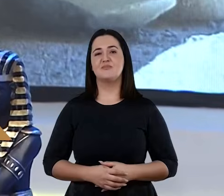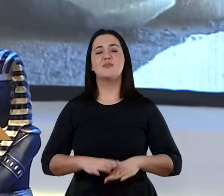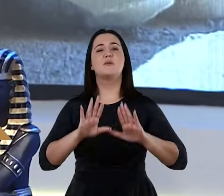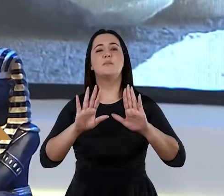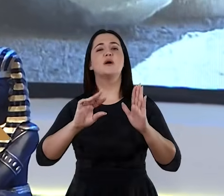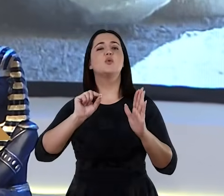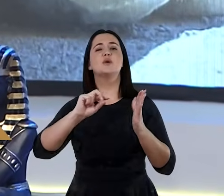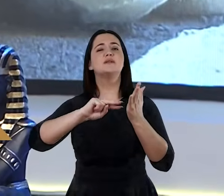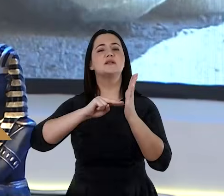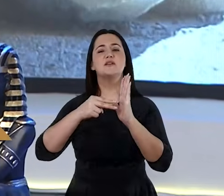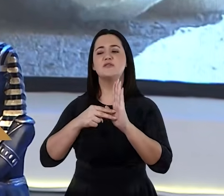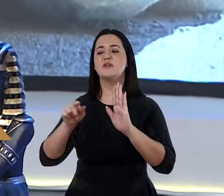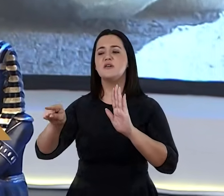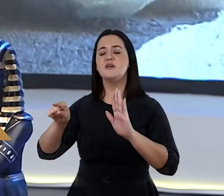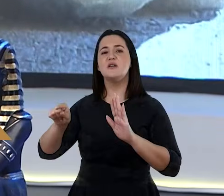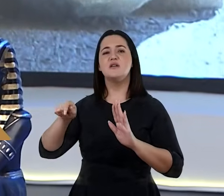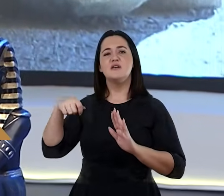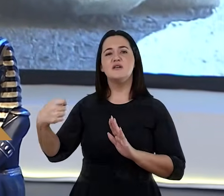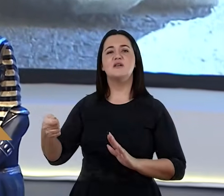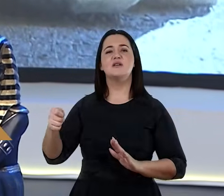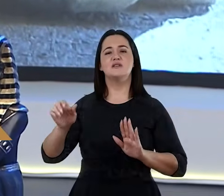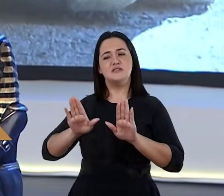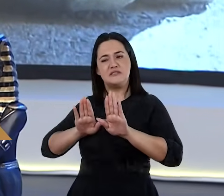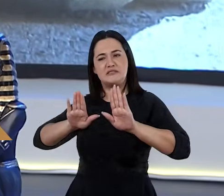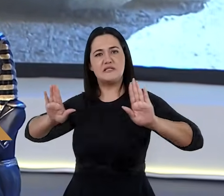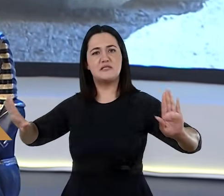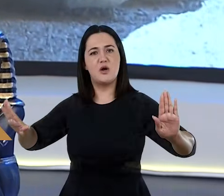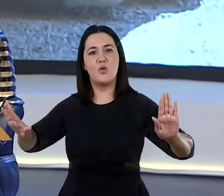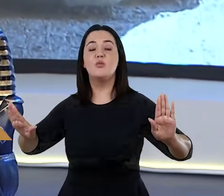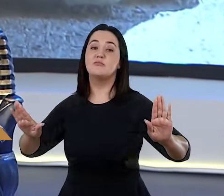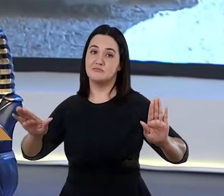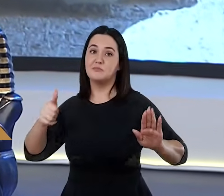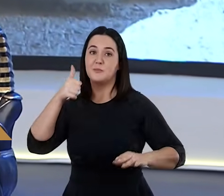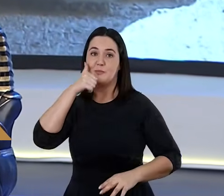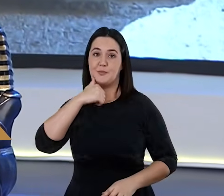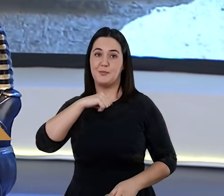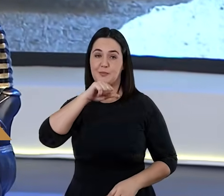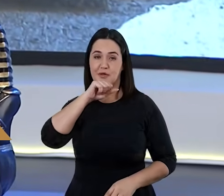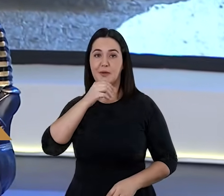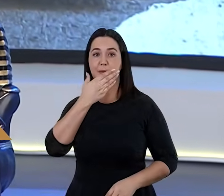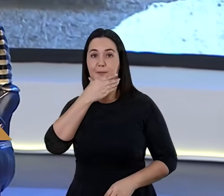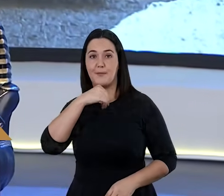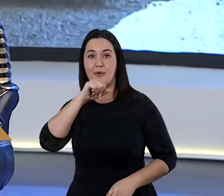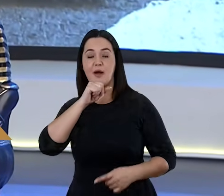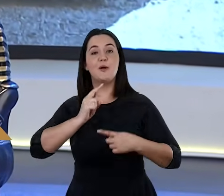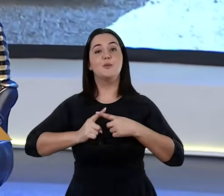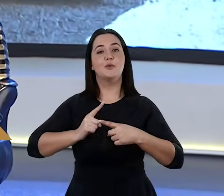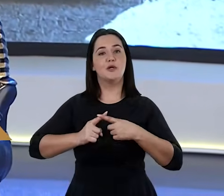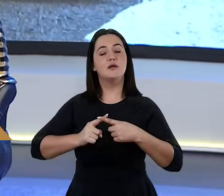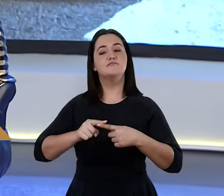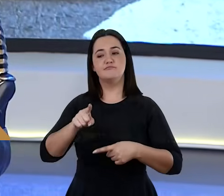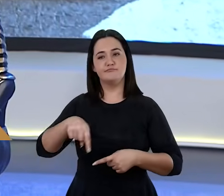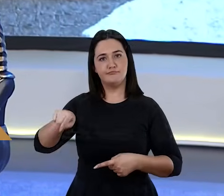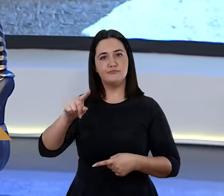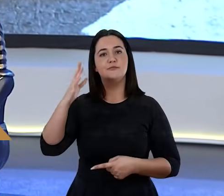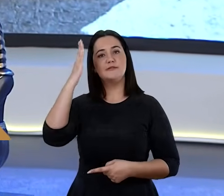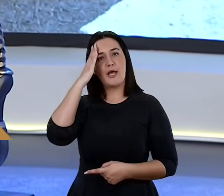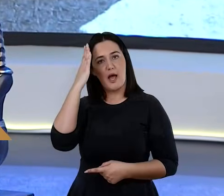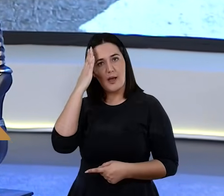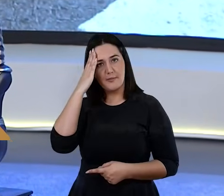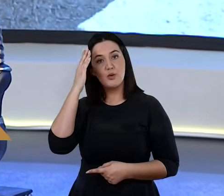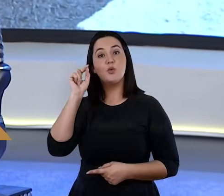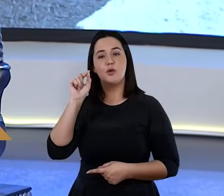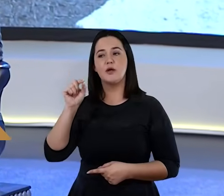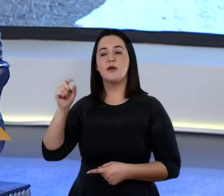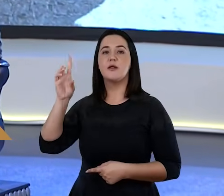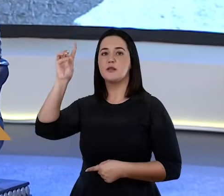que sabemos do nome Sansão é que ele foi dado pelos seus pais, talvez por fazer uma referência